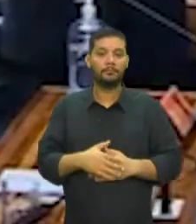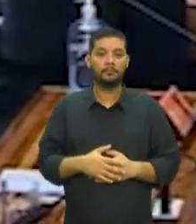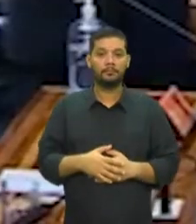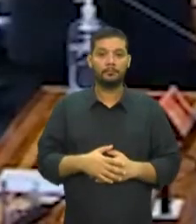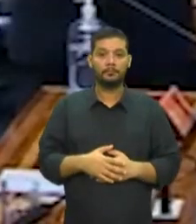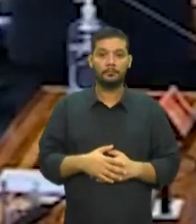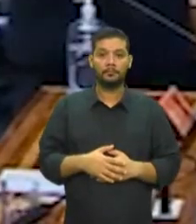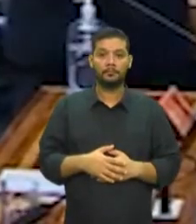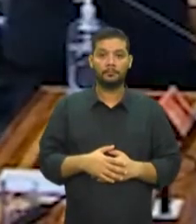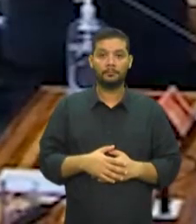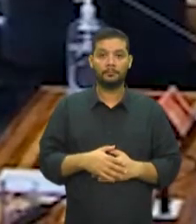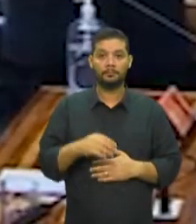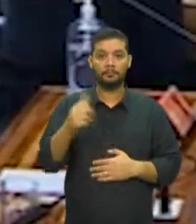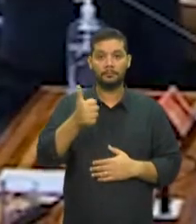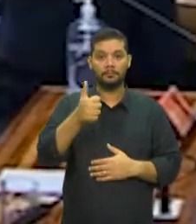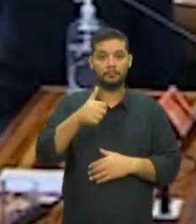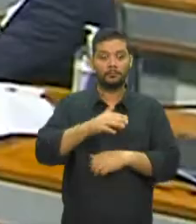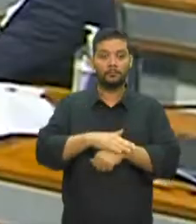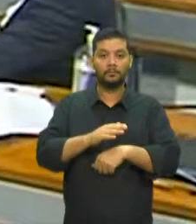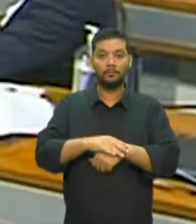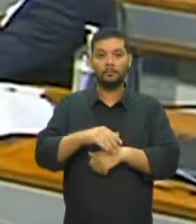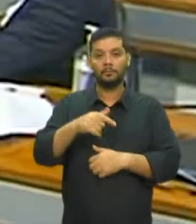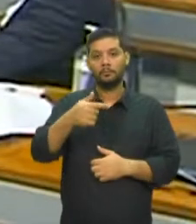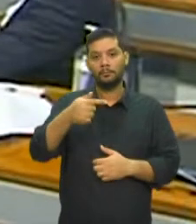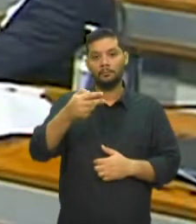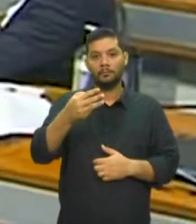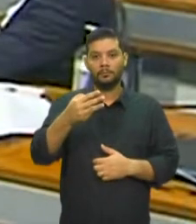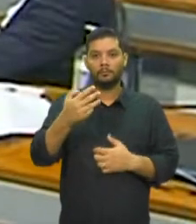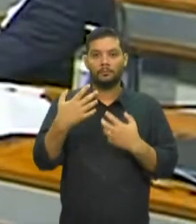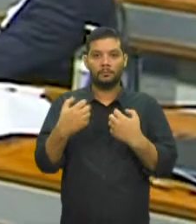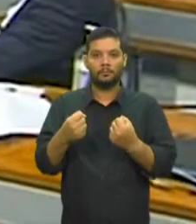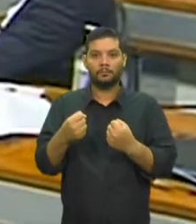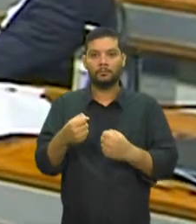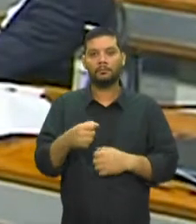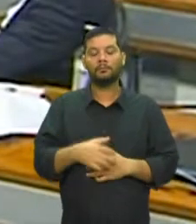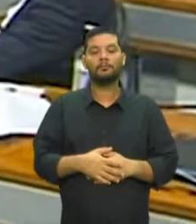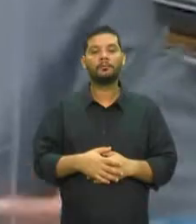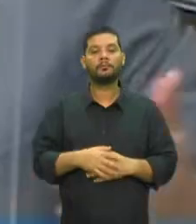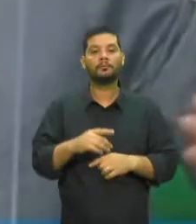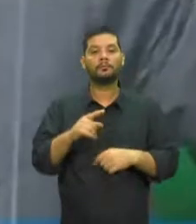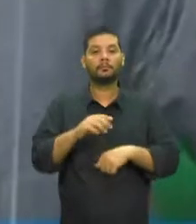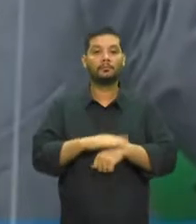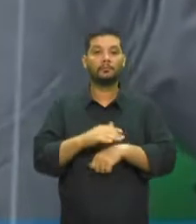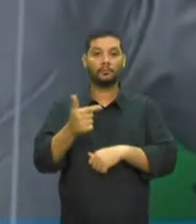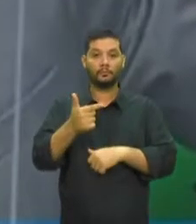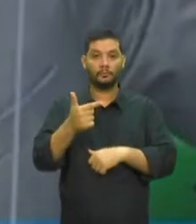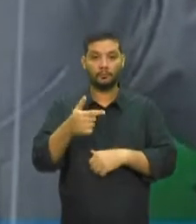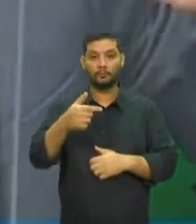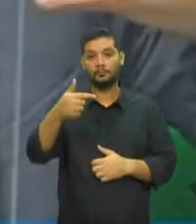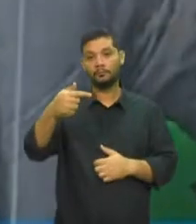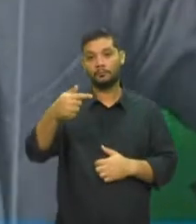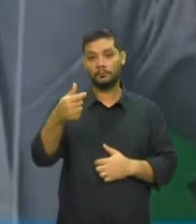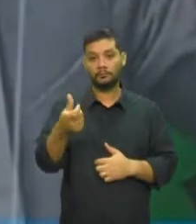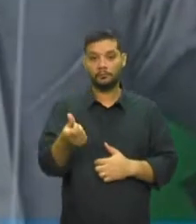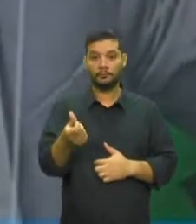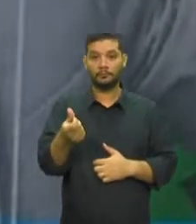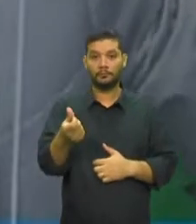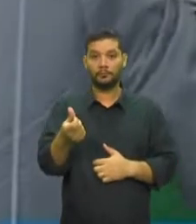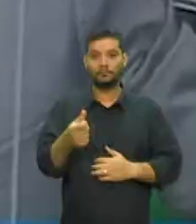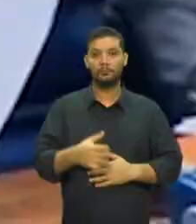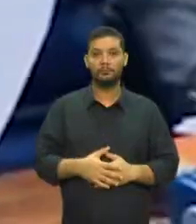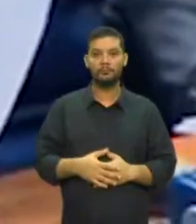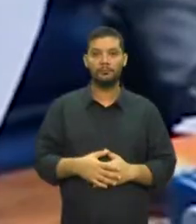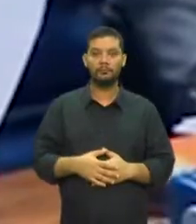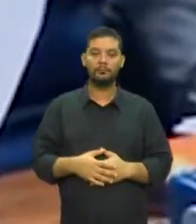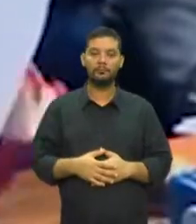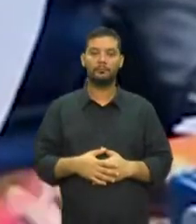70 votos a favor e 3 contra, e 66 votos favoráveis e 3 contrários na votação em segundo